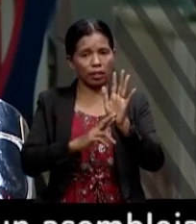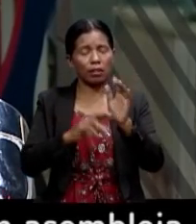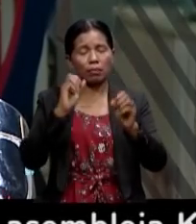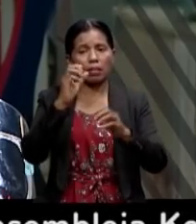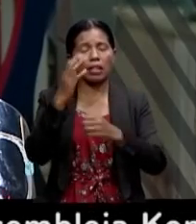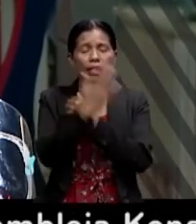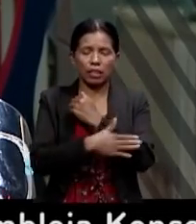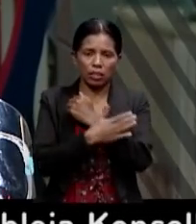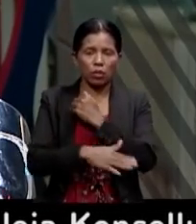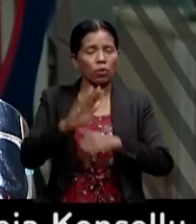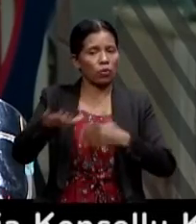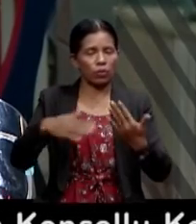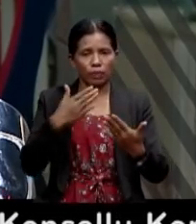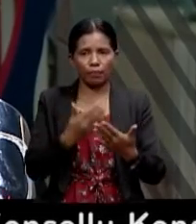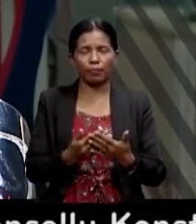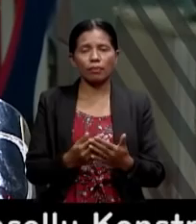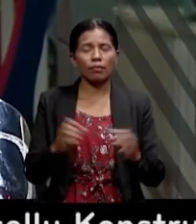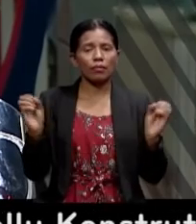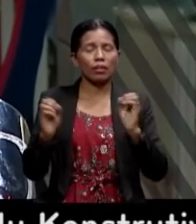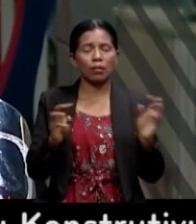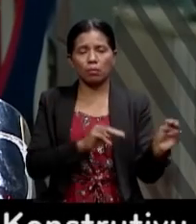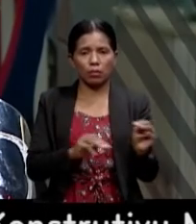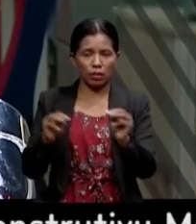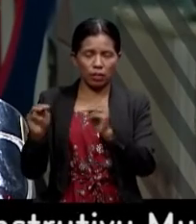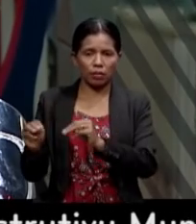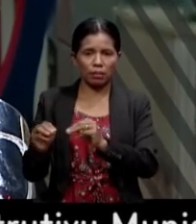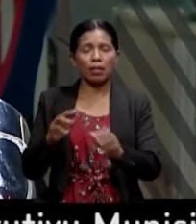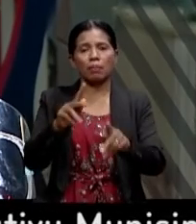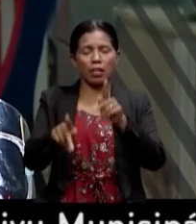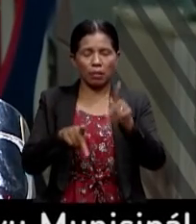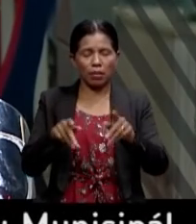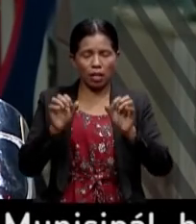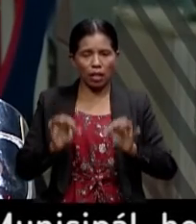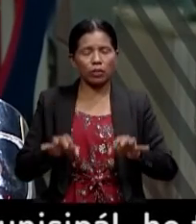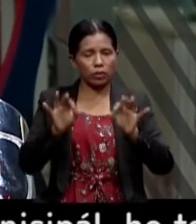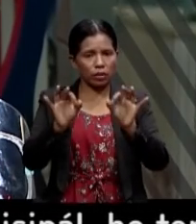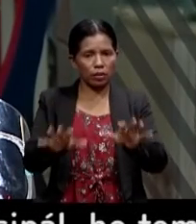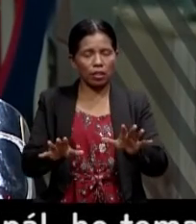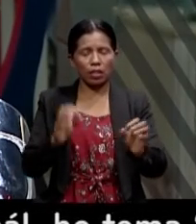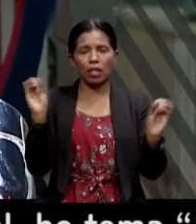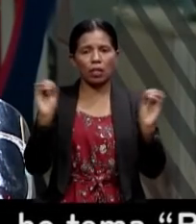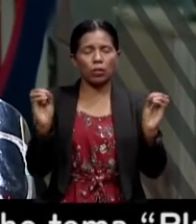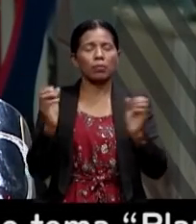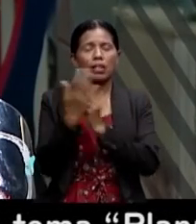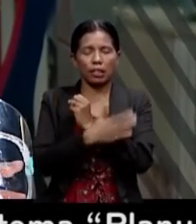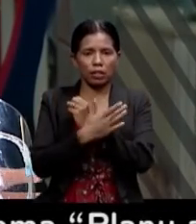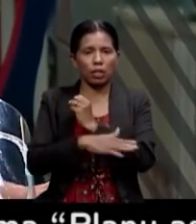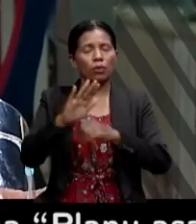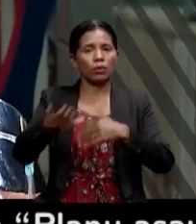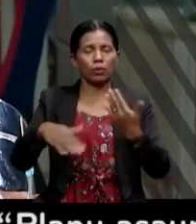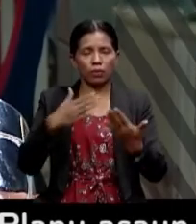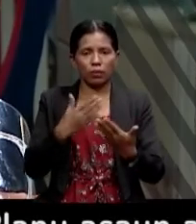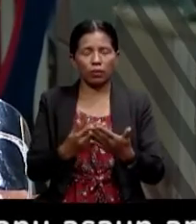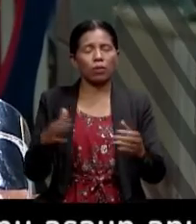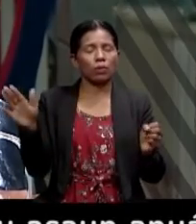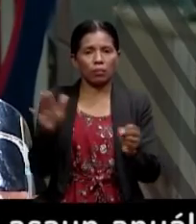nação hutu-hutu. Lulos recomendação ba mudança ne ba de povo australiano laos ba nação hutu-hutu. Firmai GMN hatung notícia completo